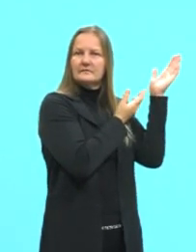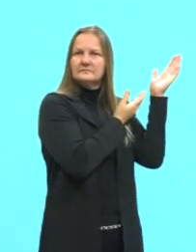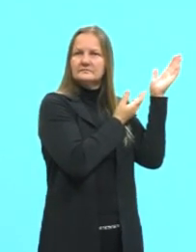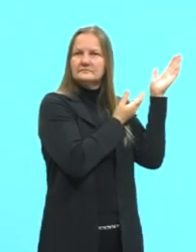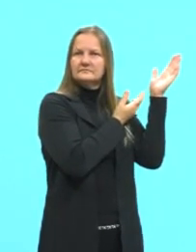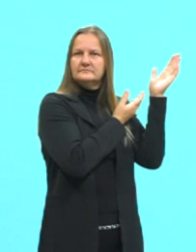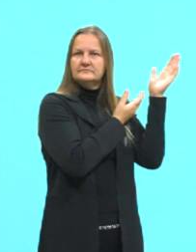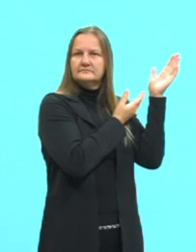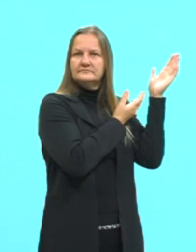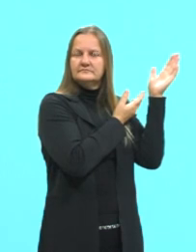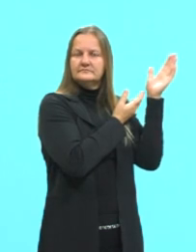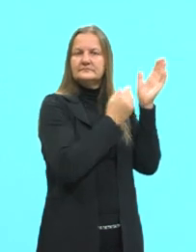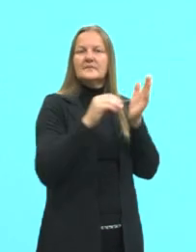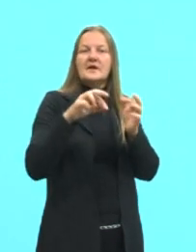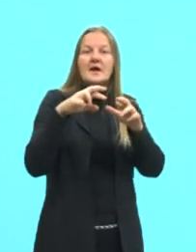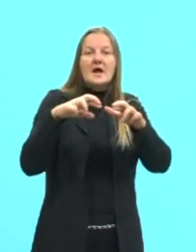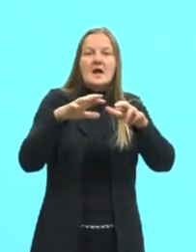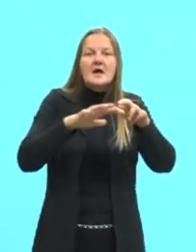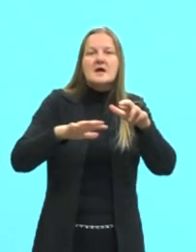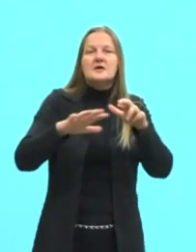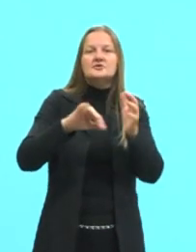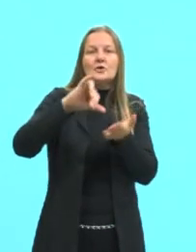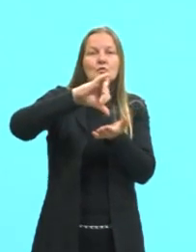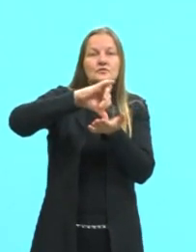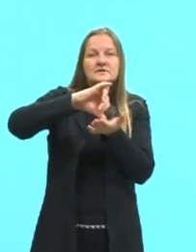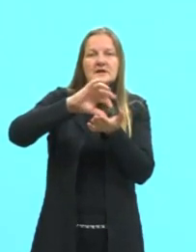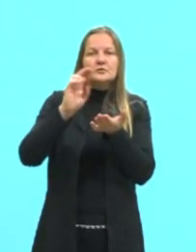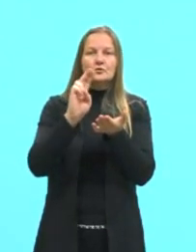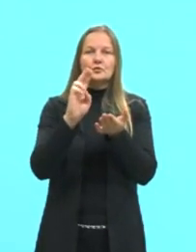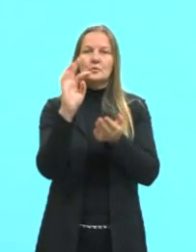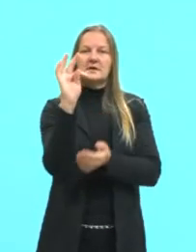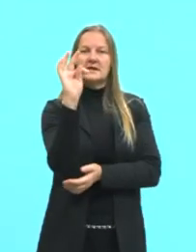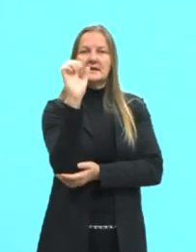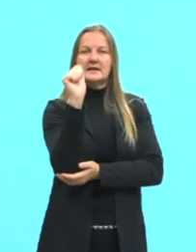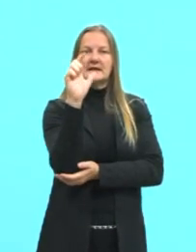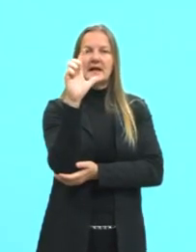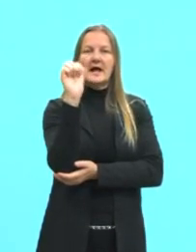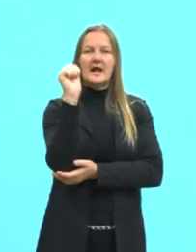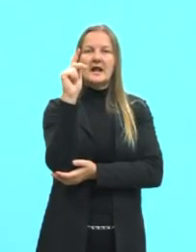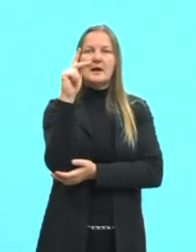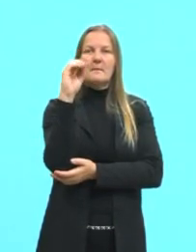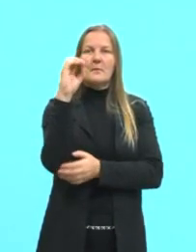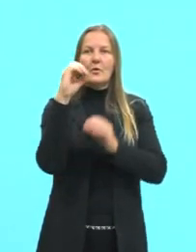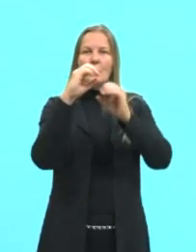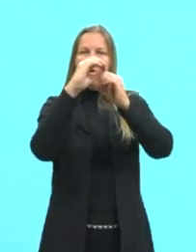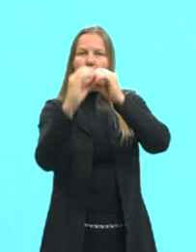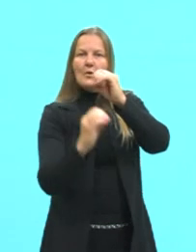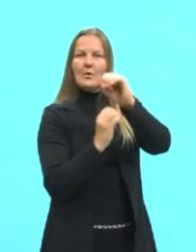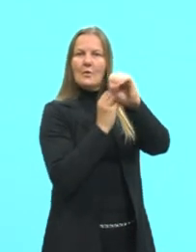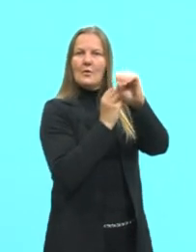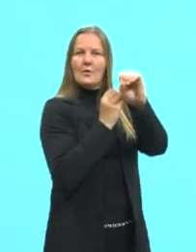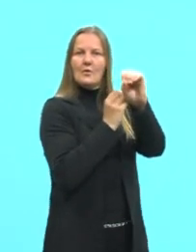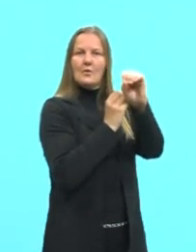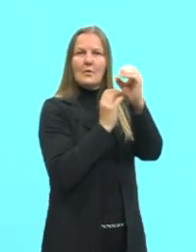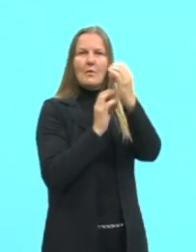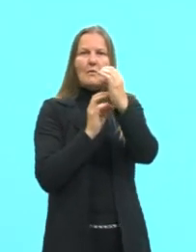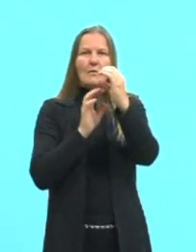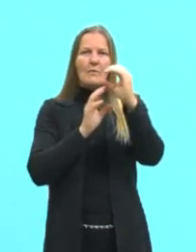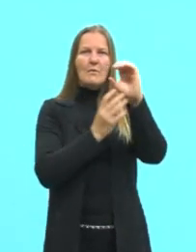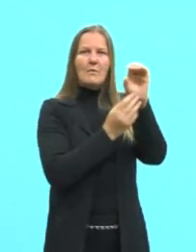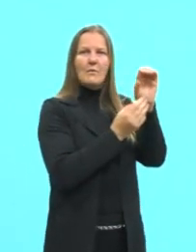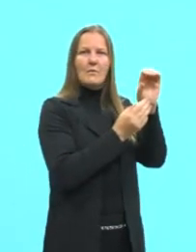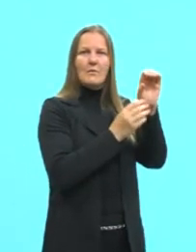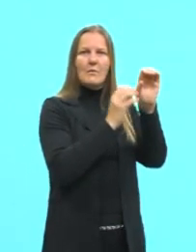essa região aqui mais ao centro que o tálamo e hipotálamo o cerebelo